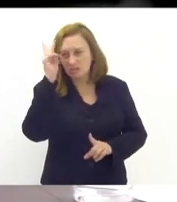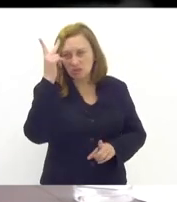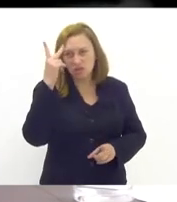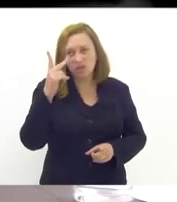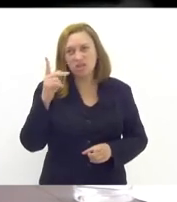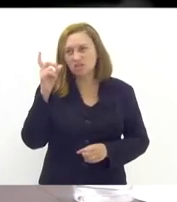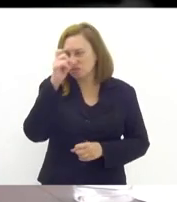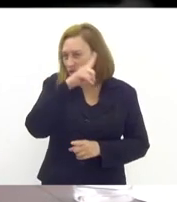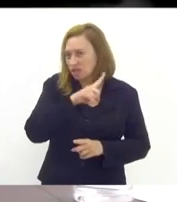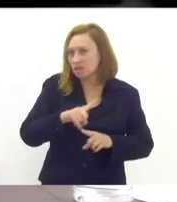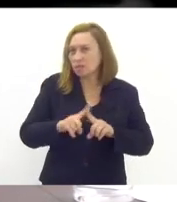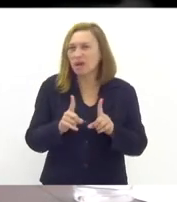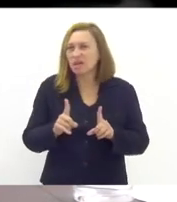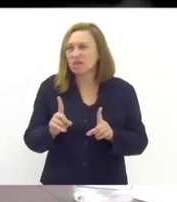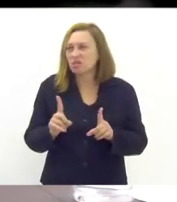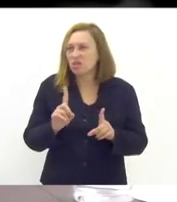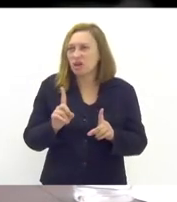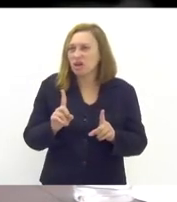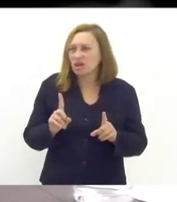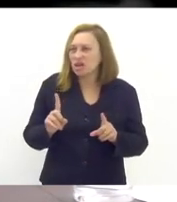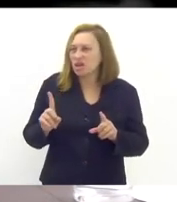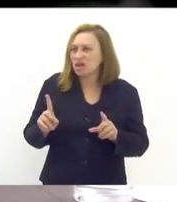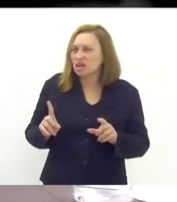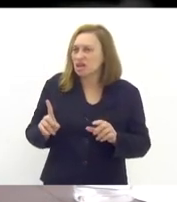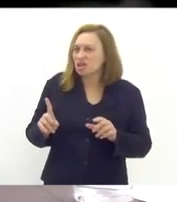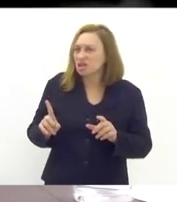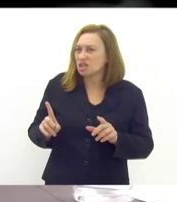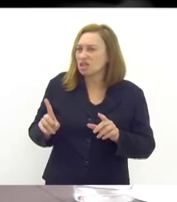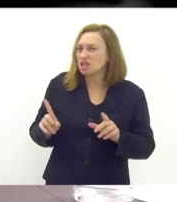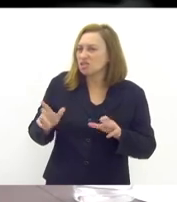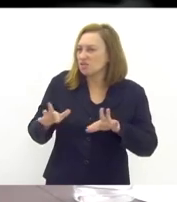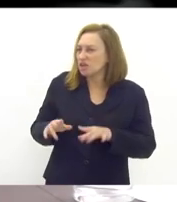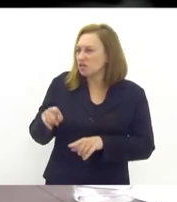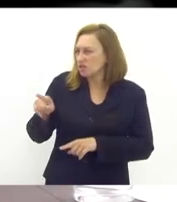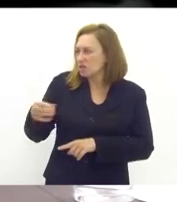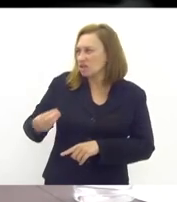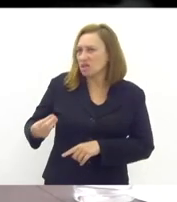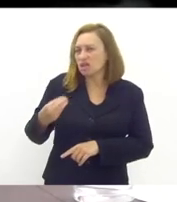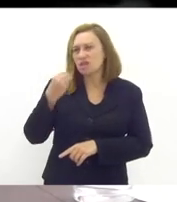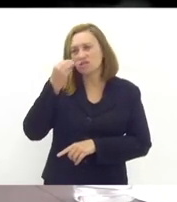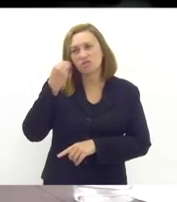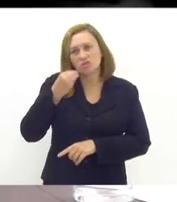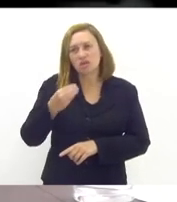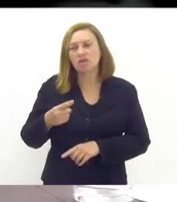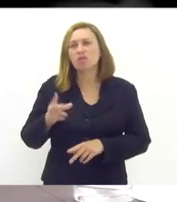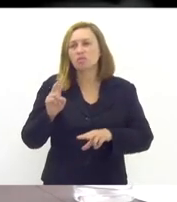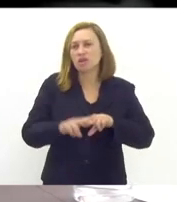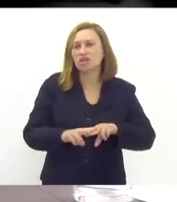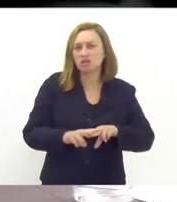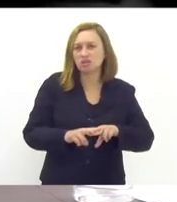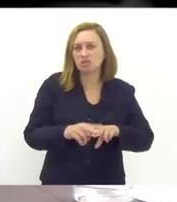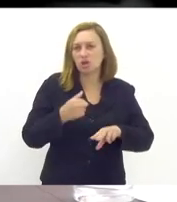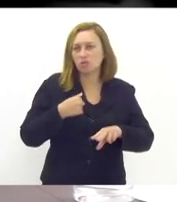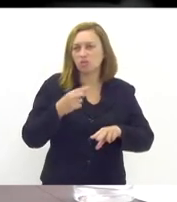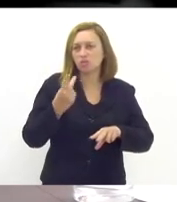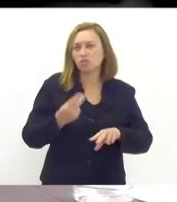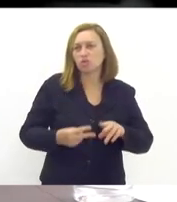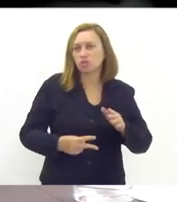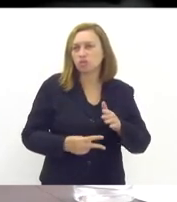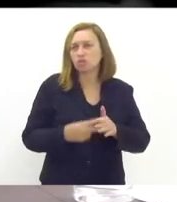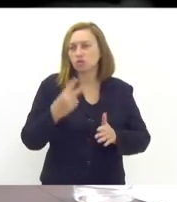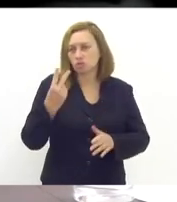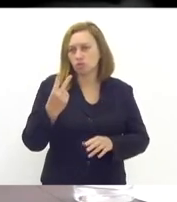distante, mas também não muito contrária do que você passou. Fui preso duas vezes. Eu fui